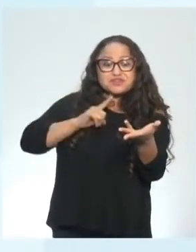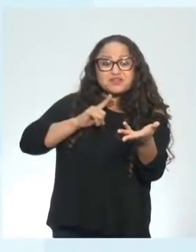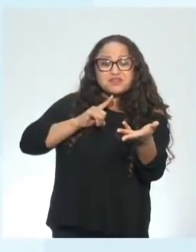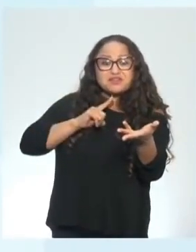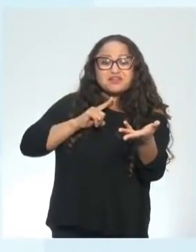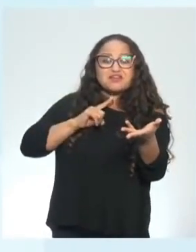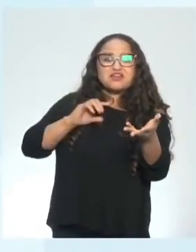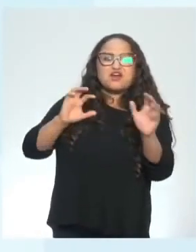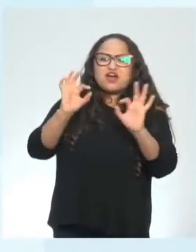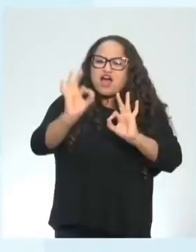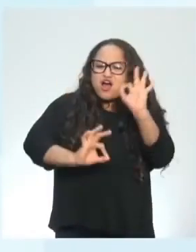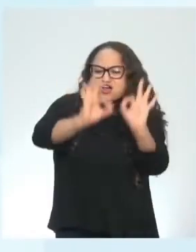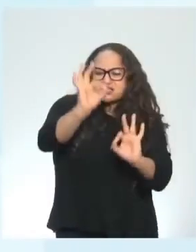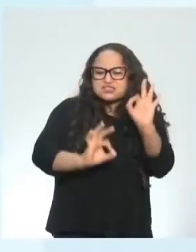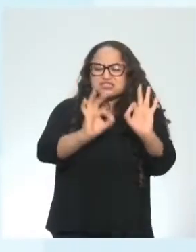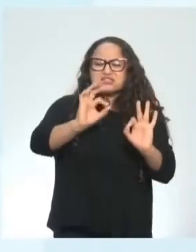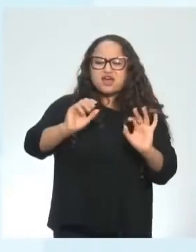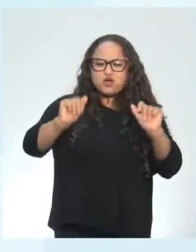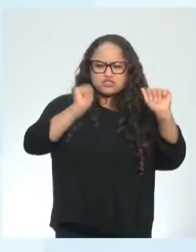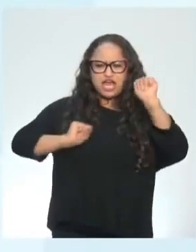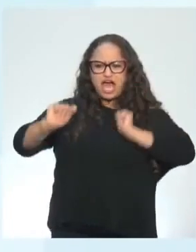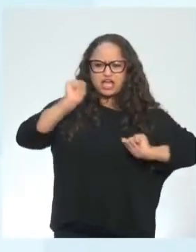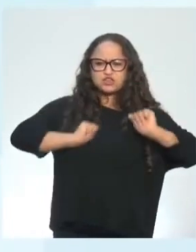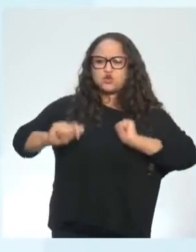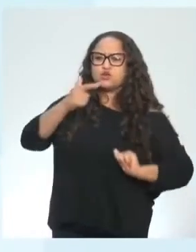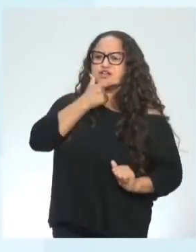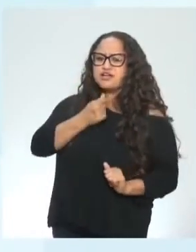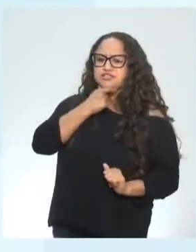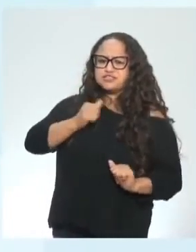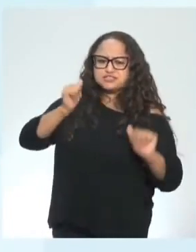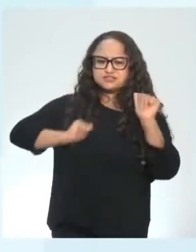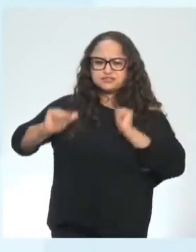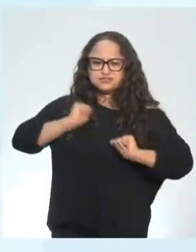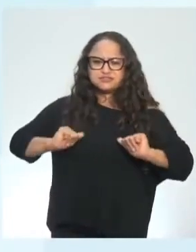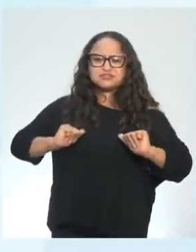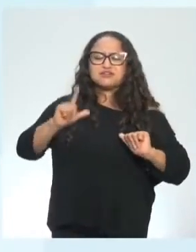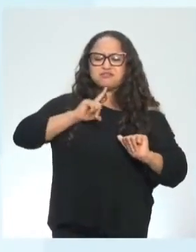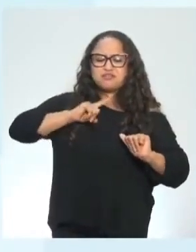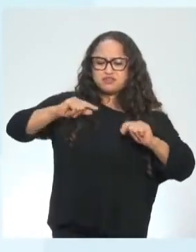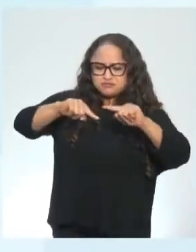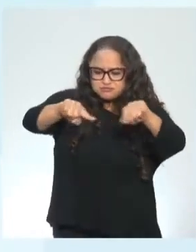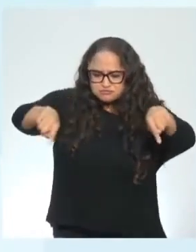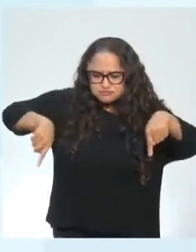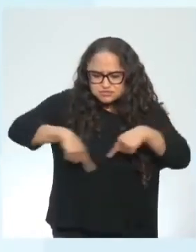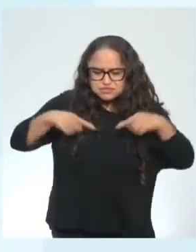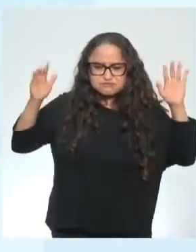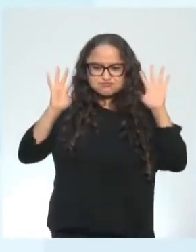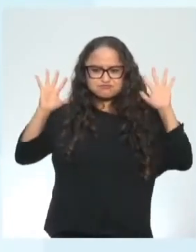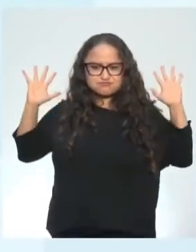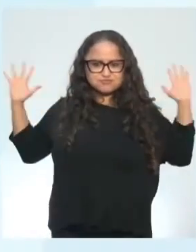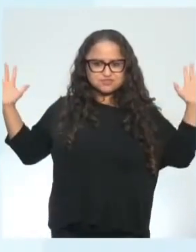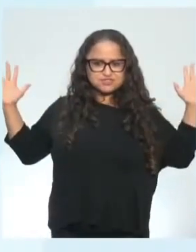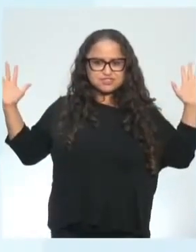tem Íris the arrangement of Vector stickers and scenery então eu arranjo aí né de atores atrizes e também do